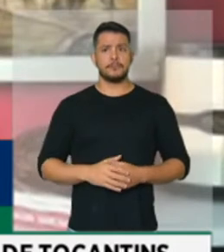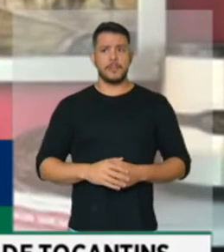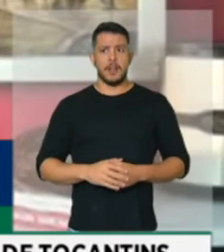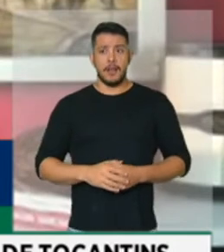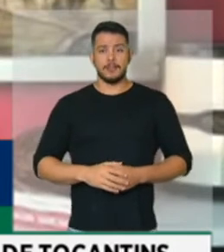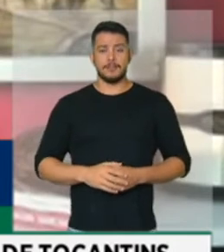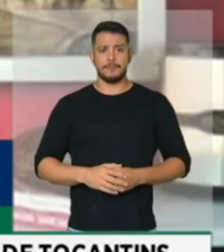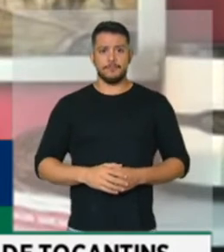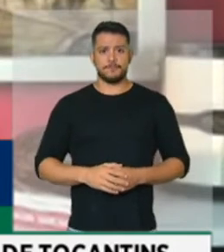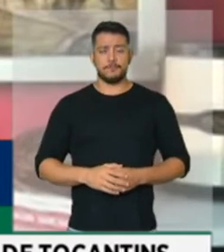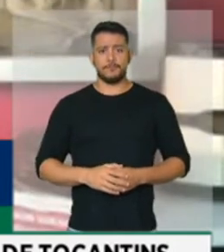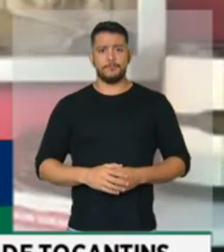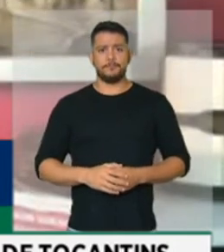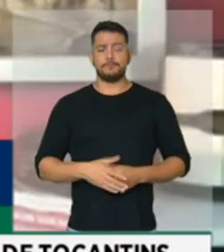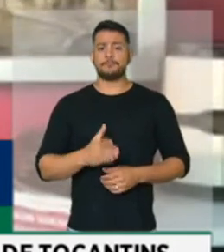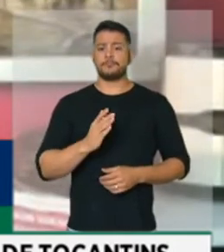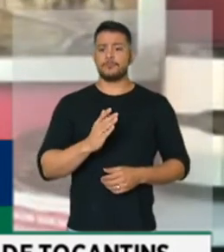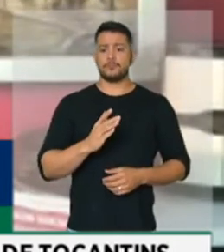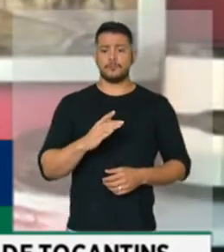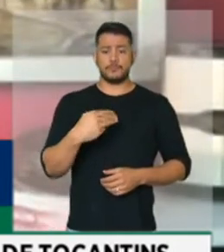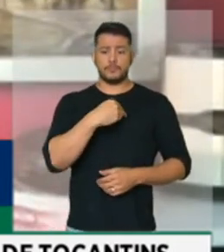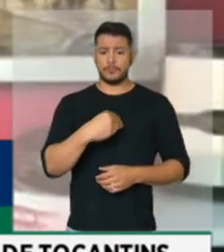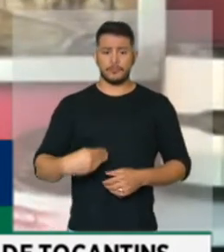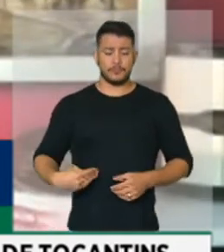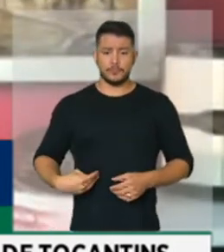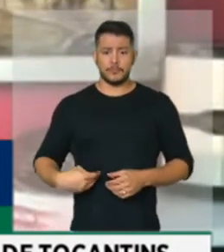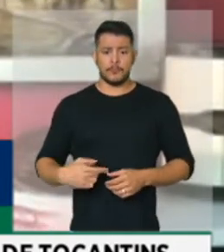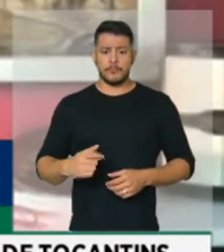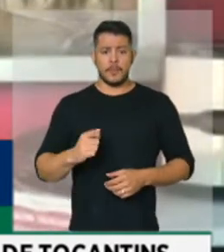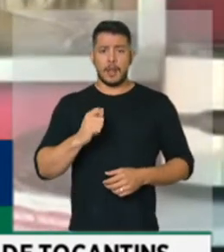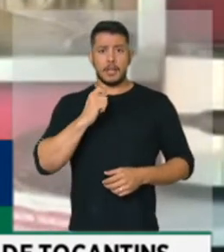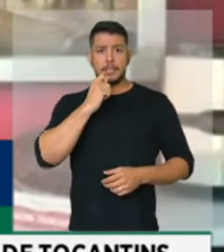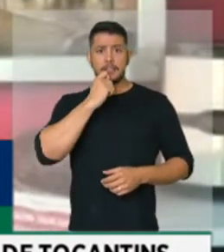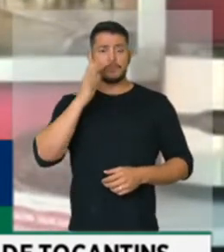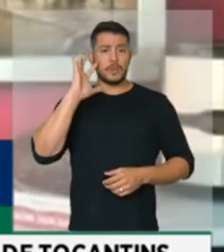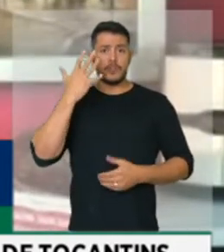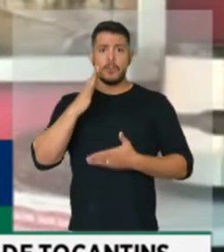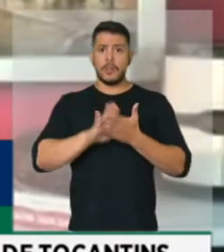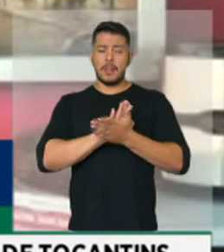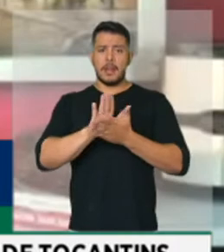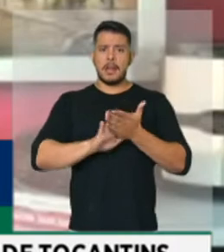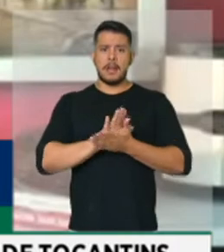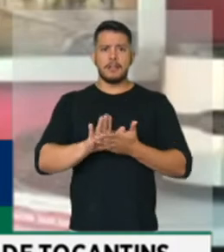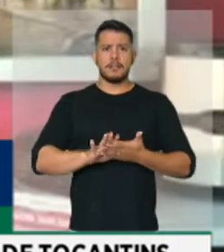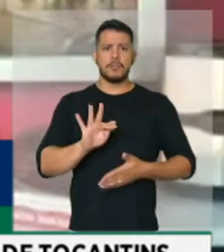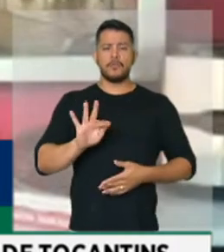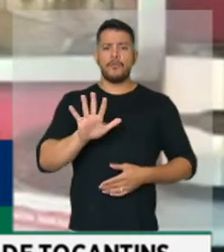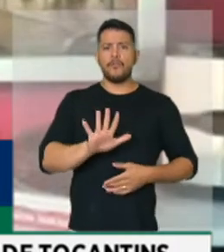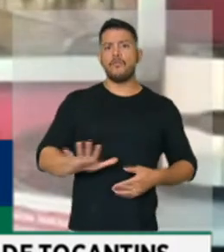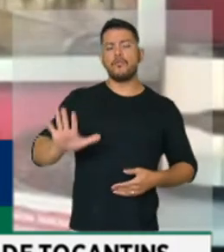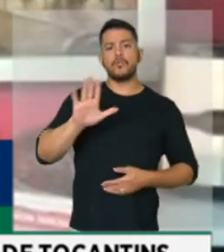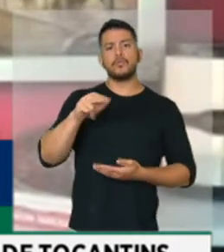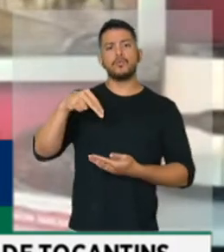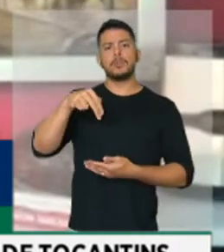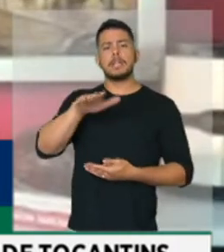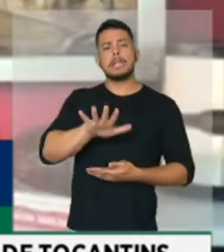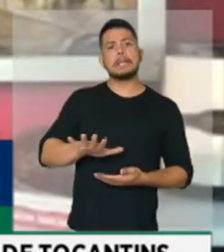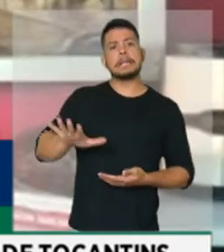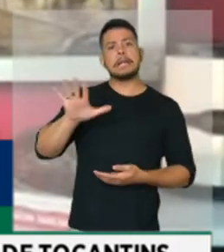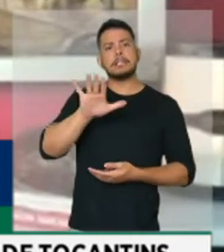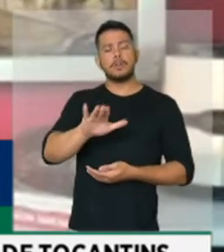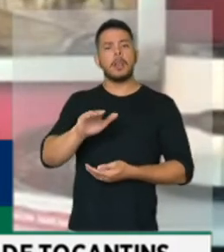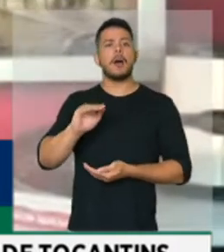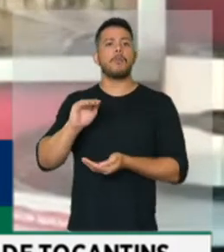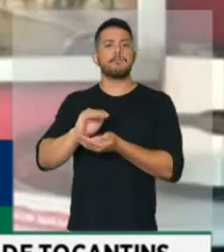Tecnologia, o ministro não diz se vai cumprir. Uma lei complementar aprovada por esse